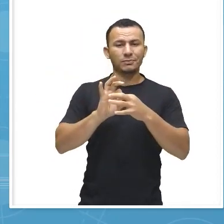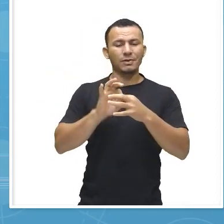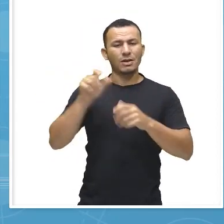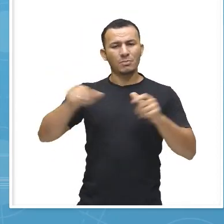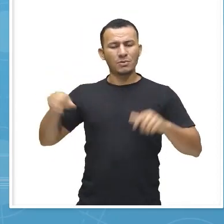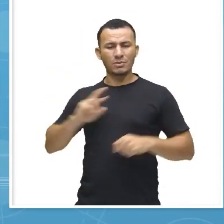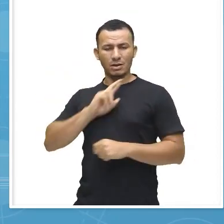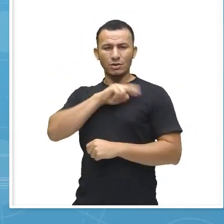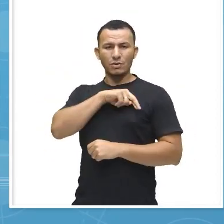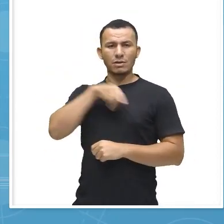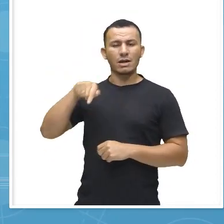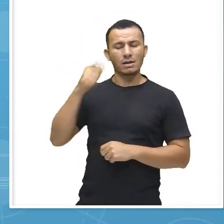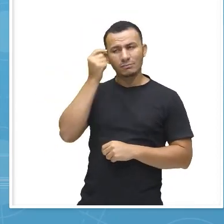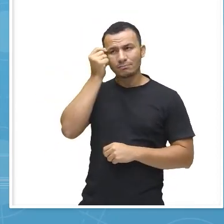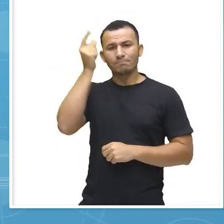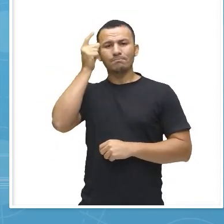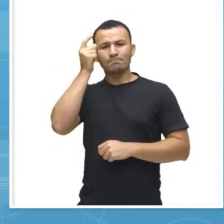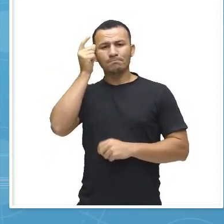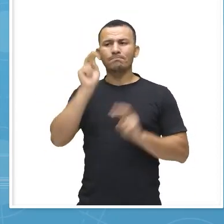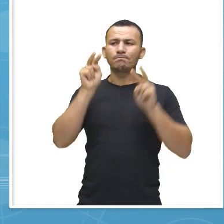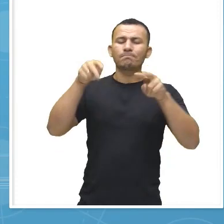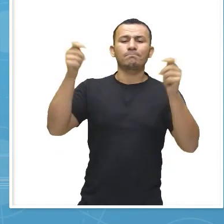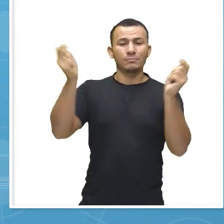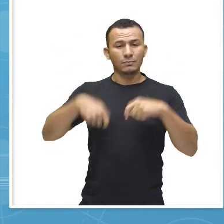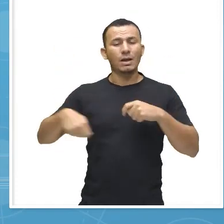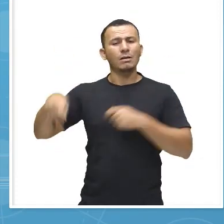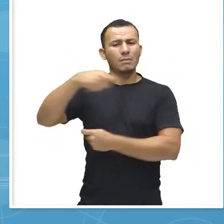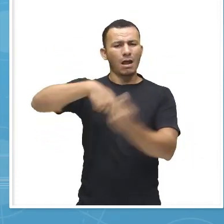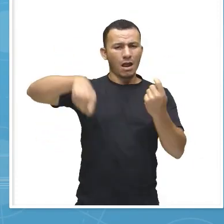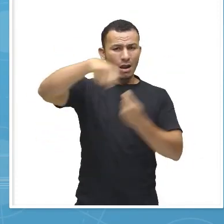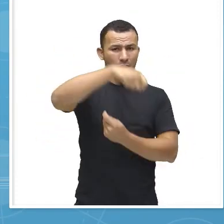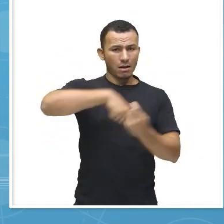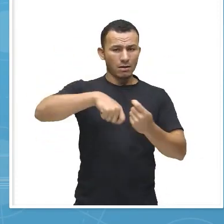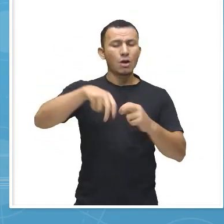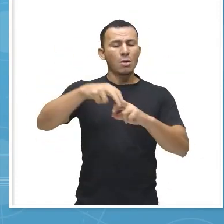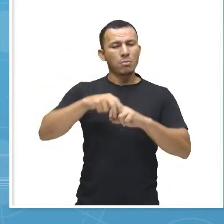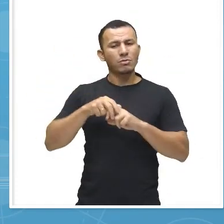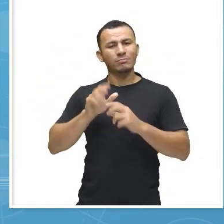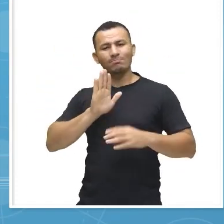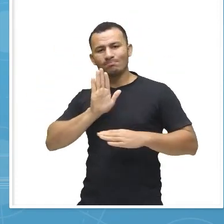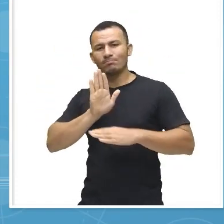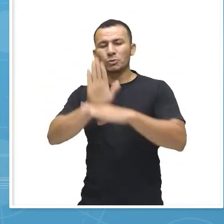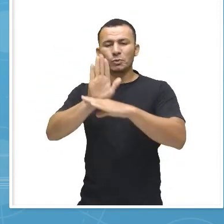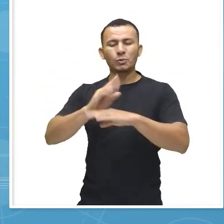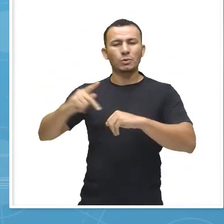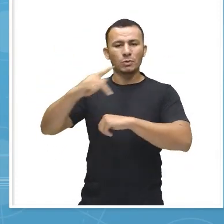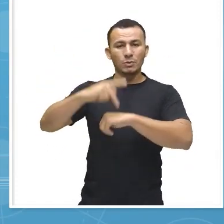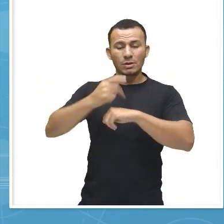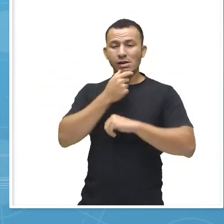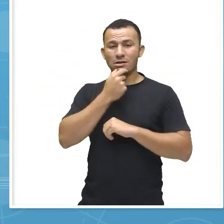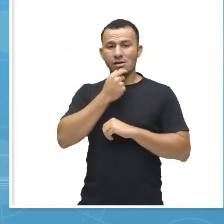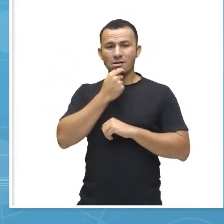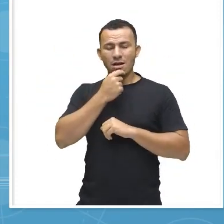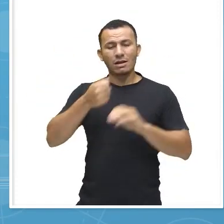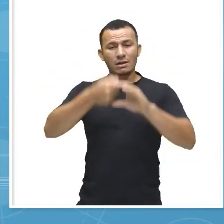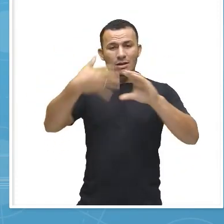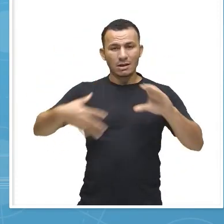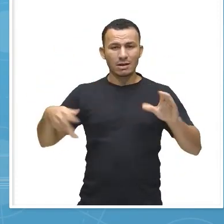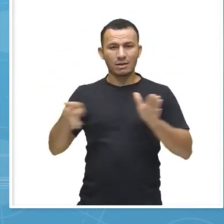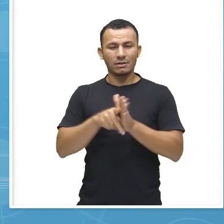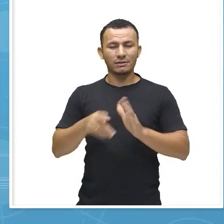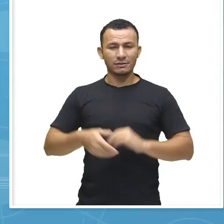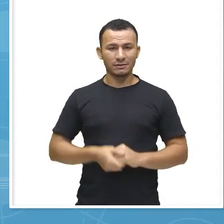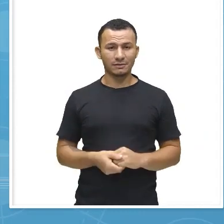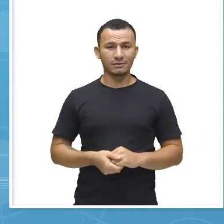visão de comércio muito acentuada, e isso vai aí desenvolver, vai acentuar essas características na